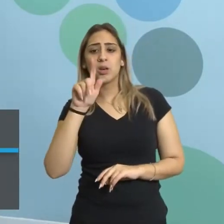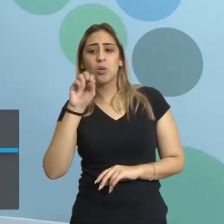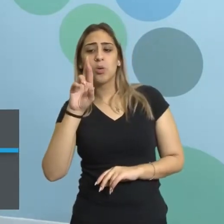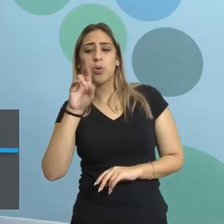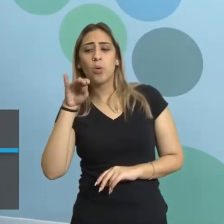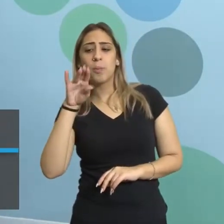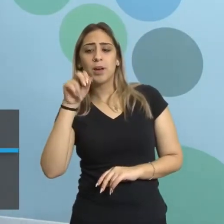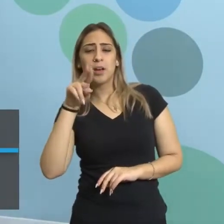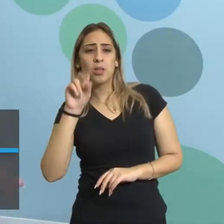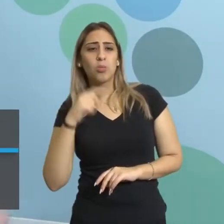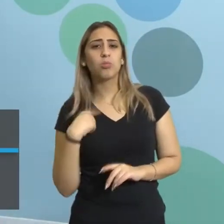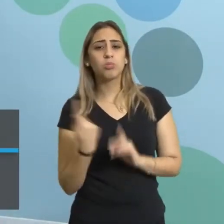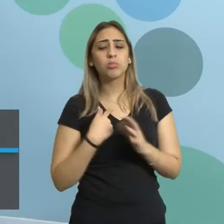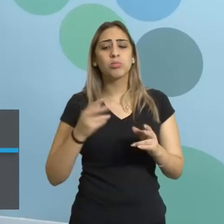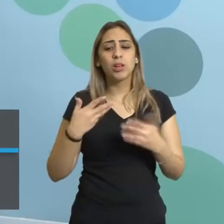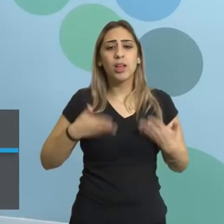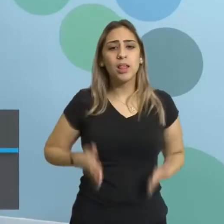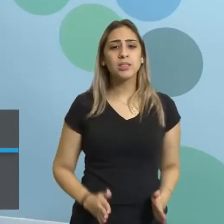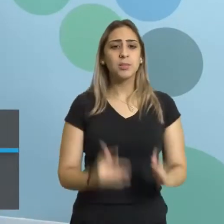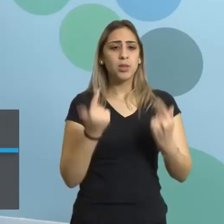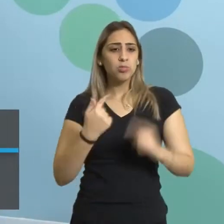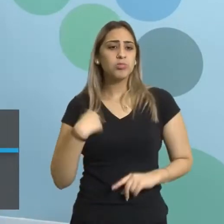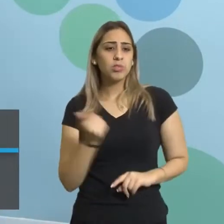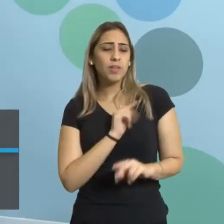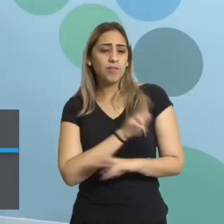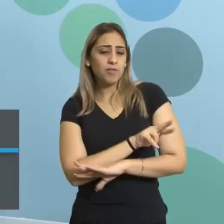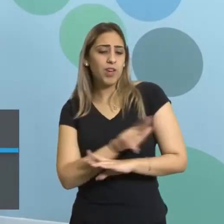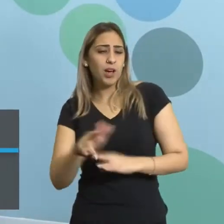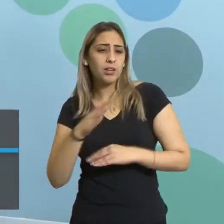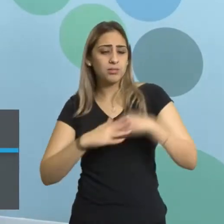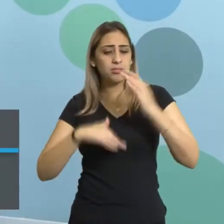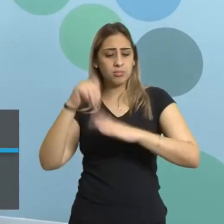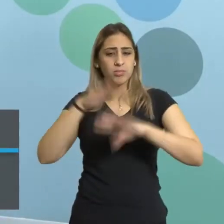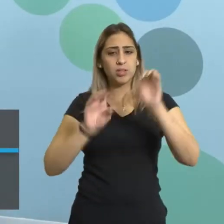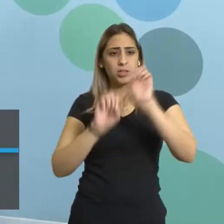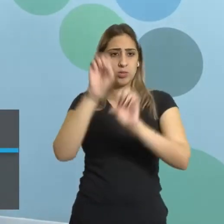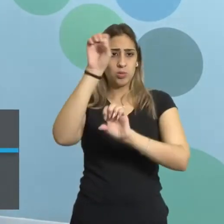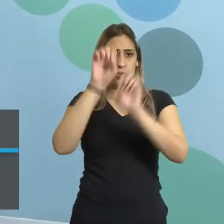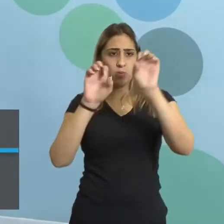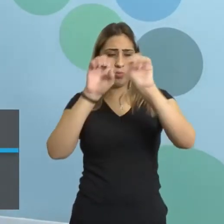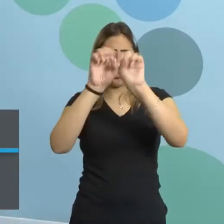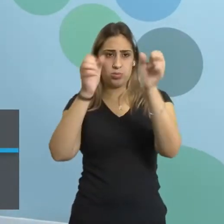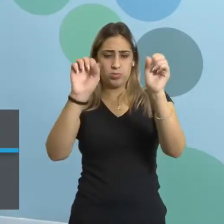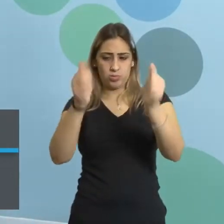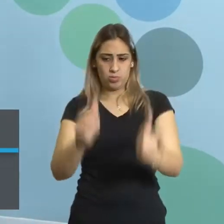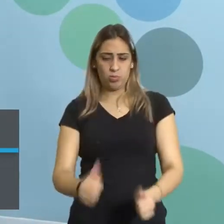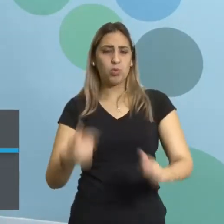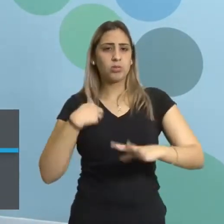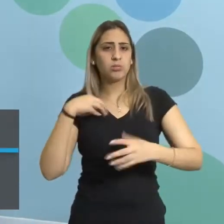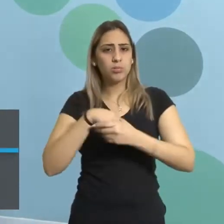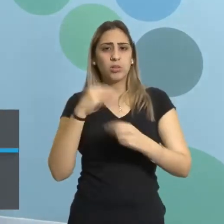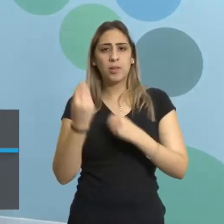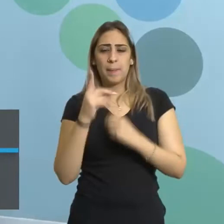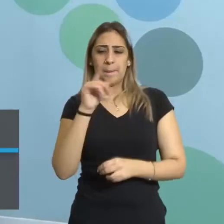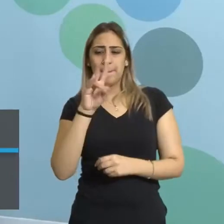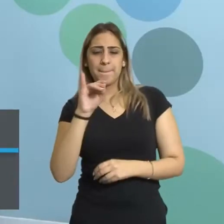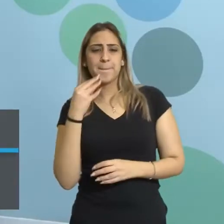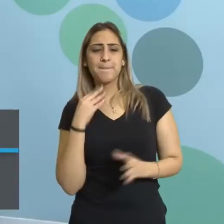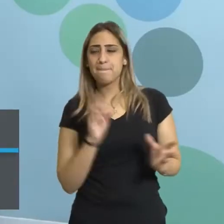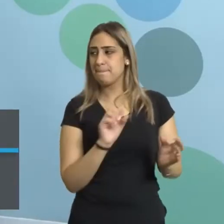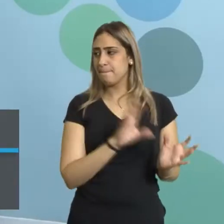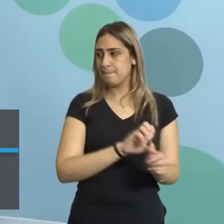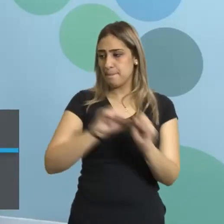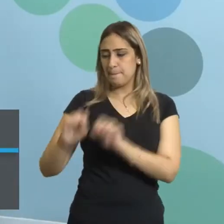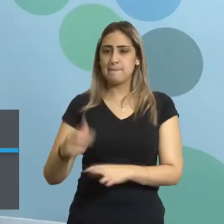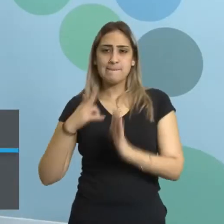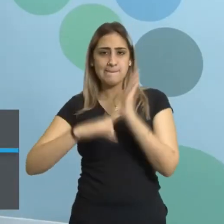no Renascimento em que a gente também tem vários várias esculturas né Por exemplo aquela escultura é do Davi já a puxar um